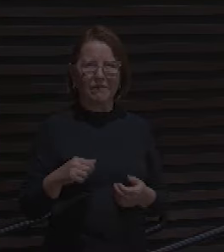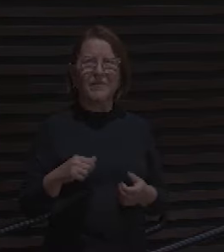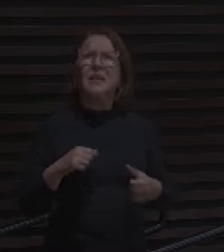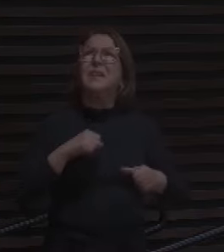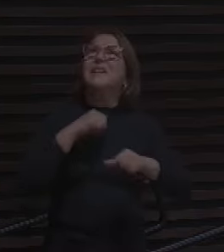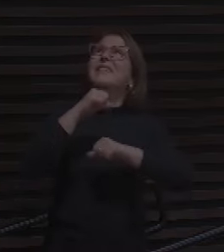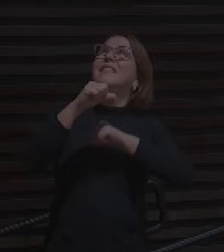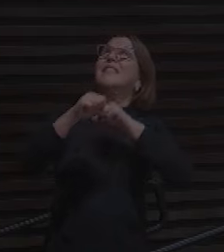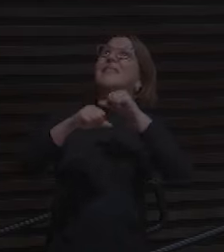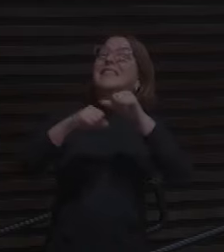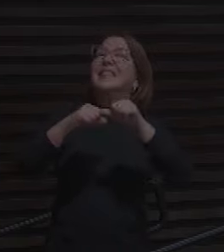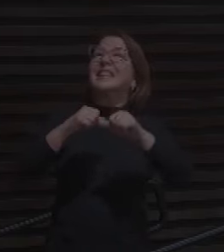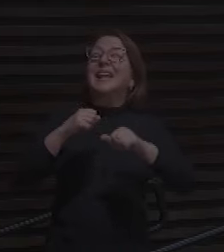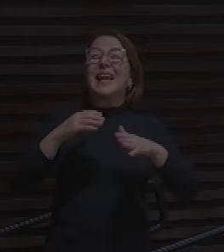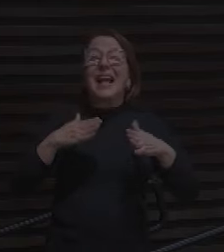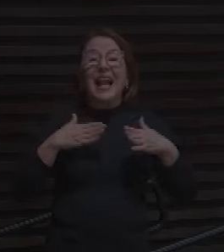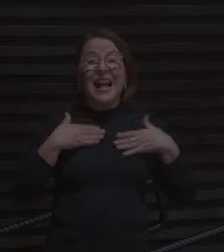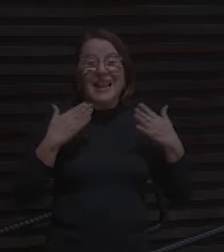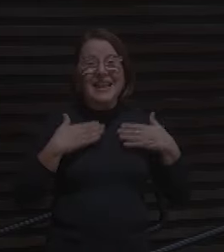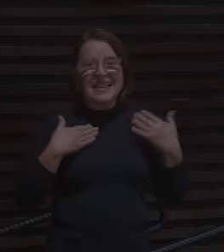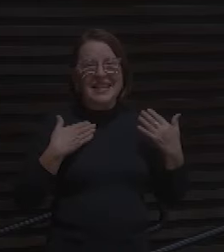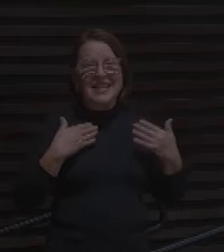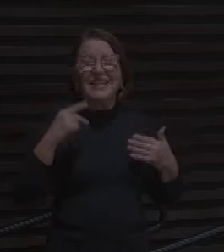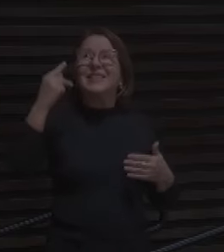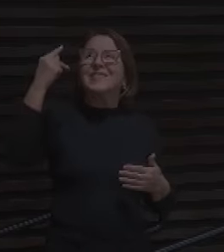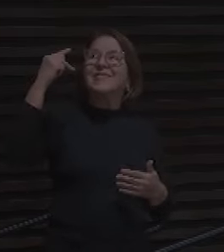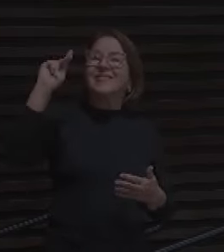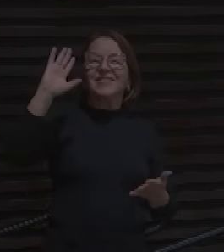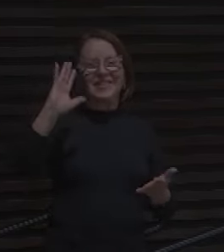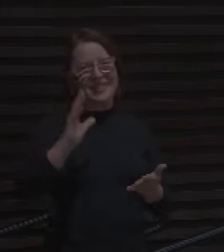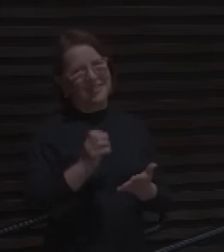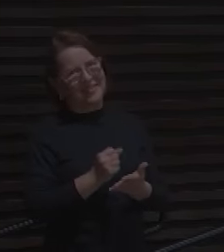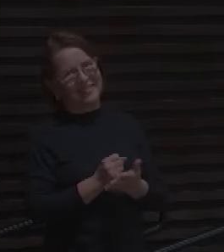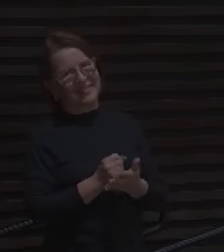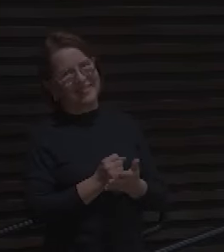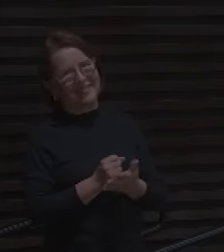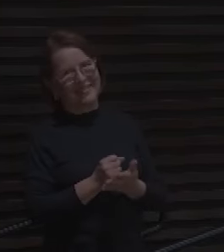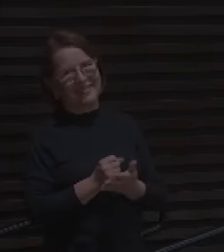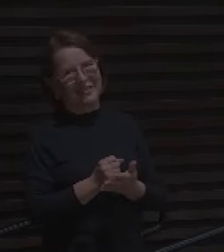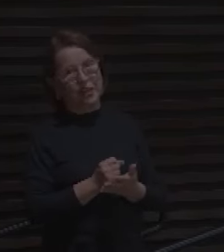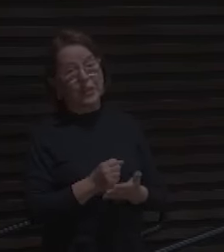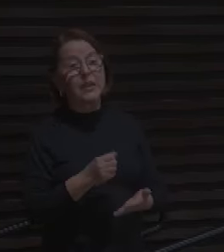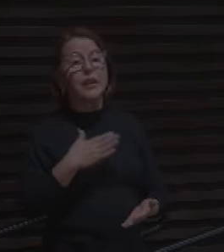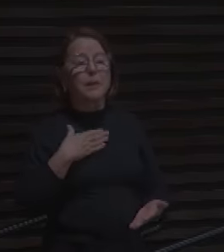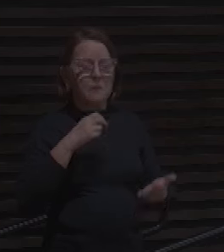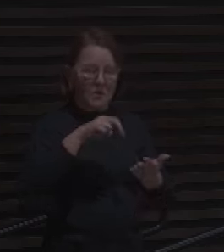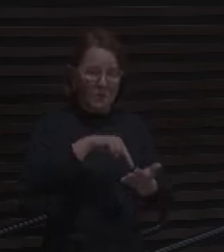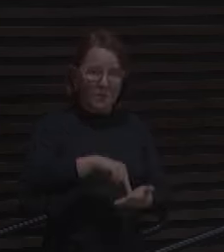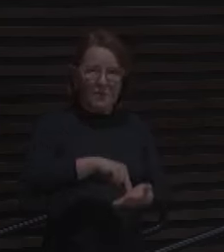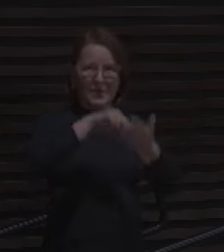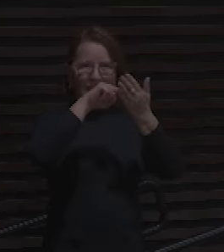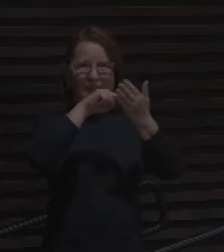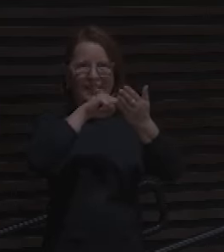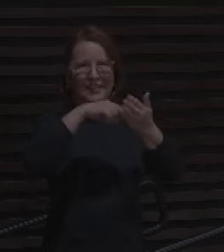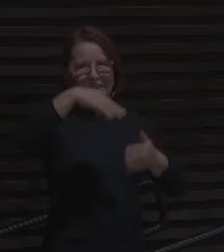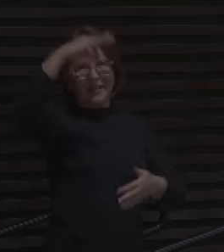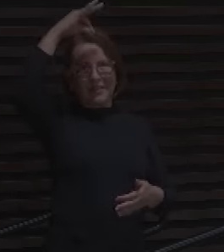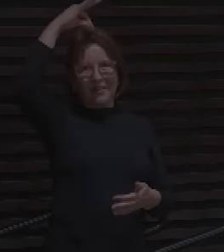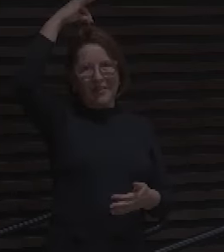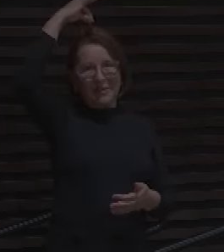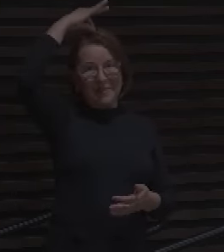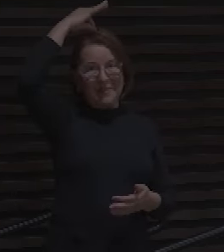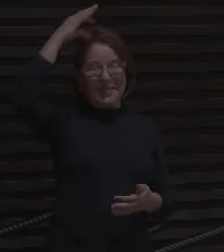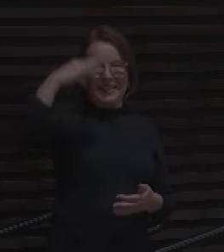a alegria da tua salvação e sustenta-me com espírito